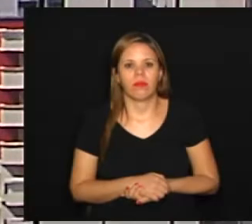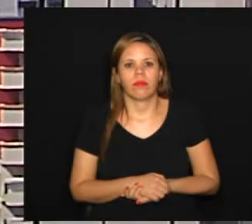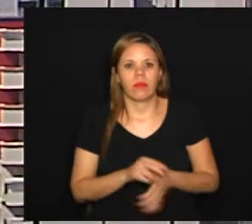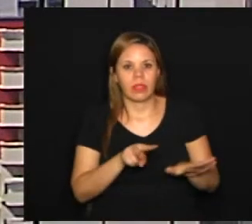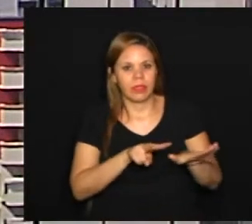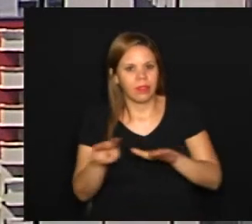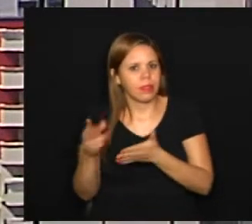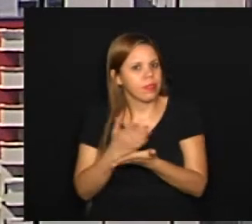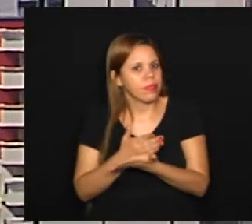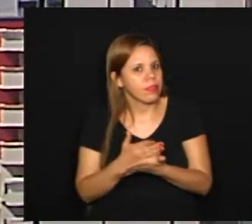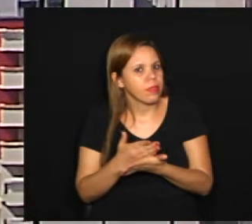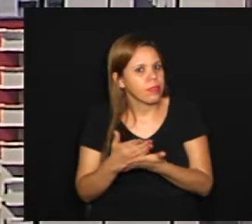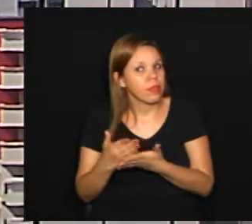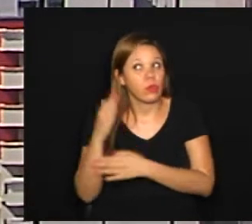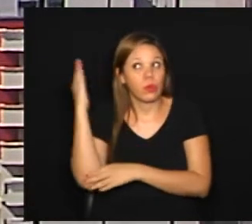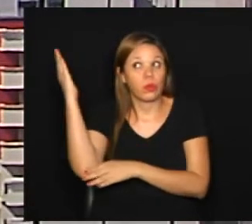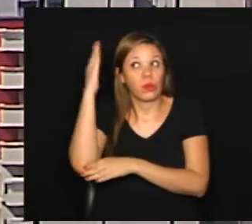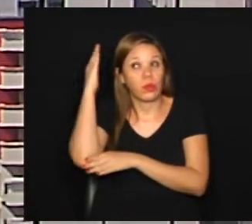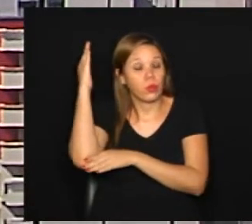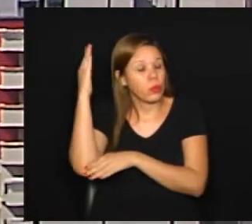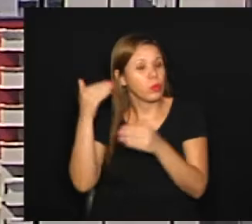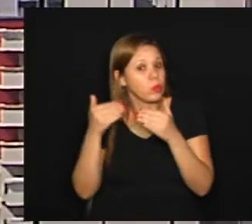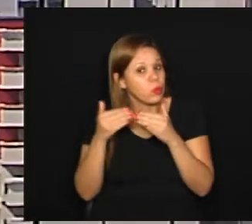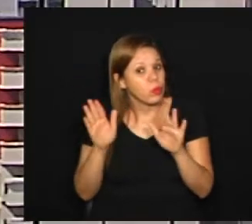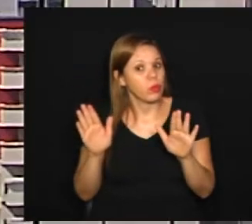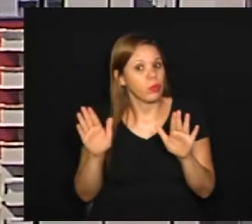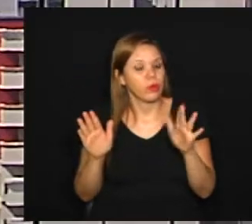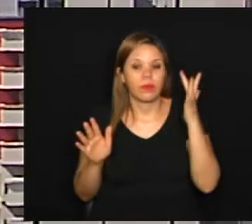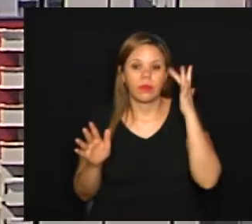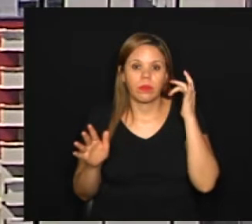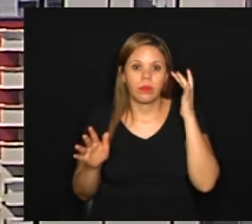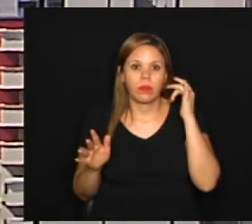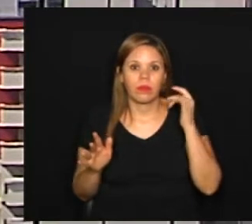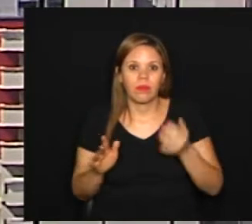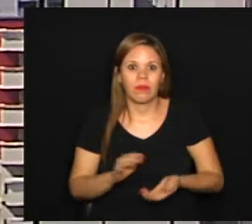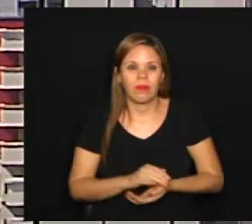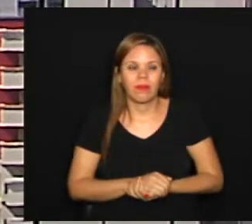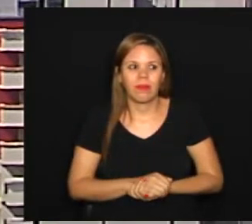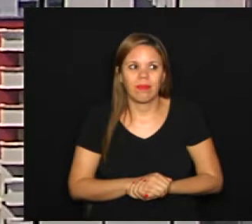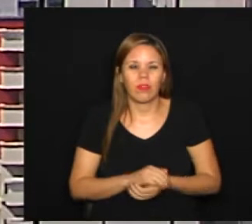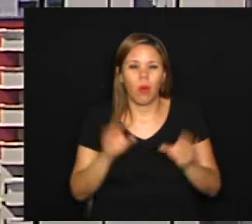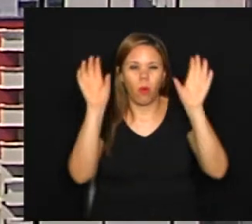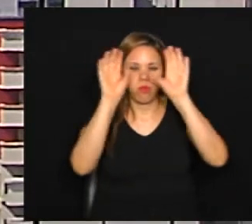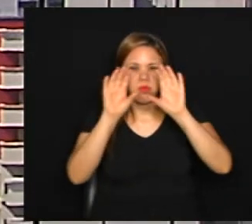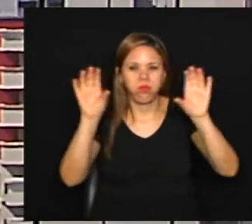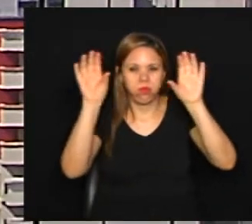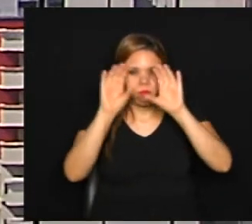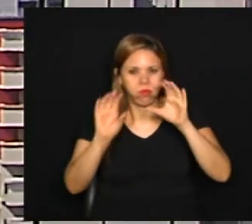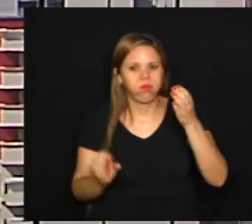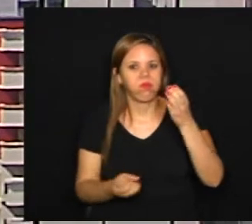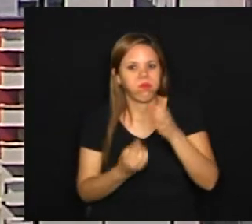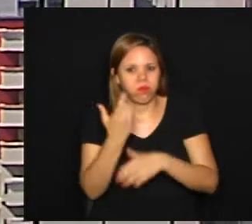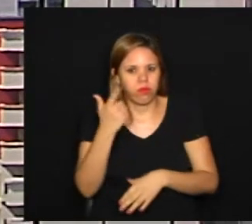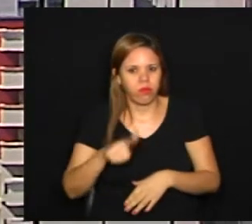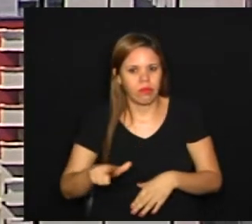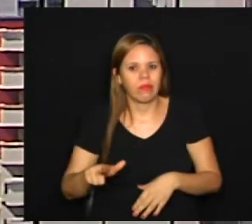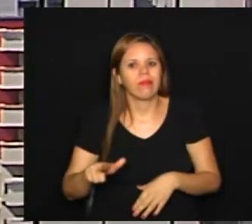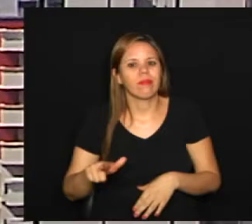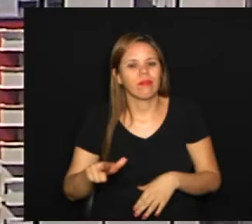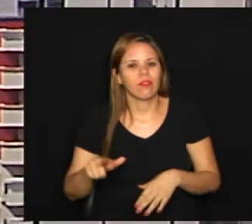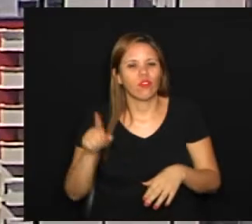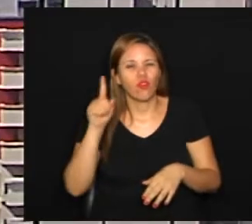Semana começando com o tempo aberto, mas para amanhã, a nebulosidade volta a tomar conta,